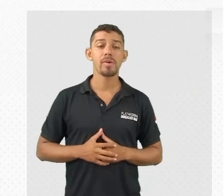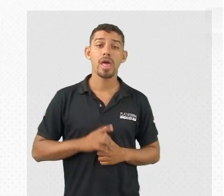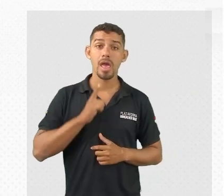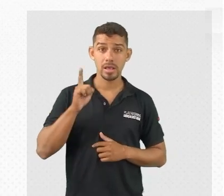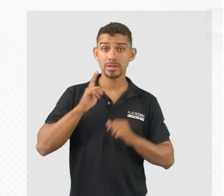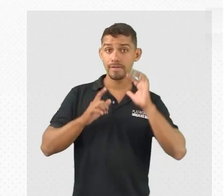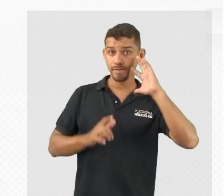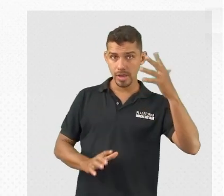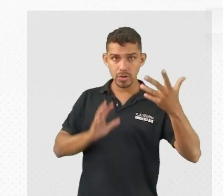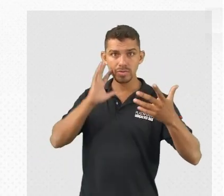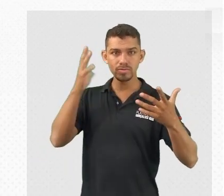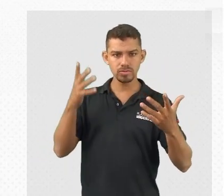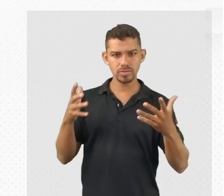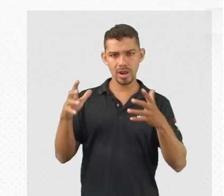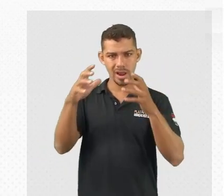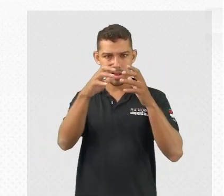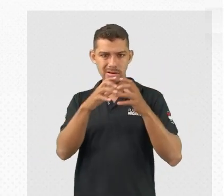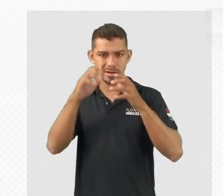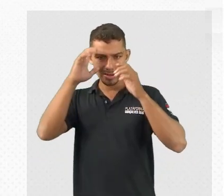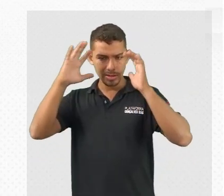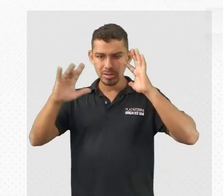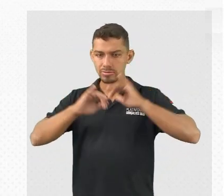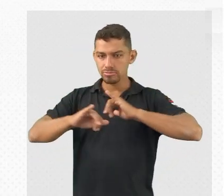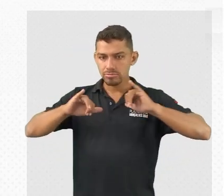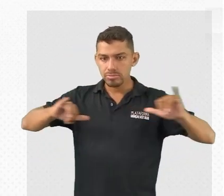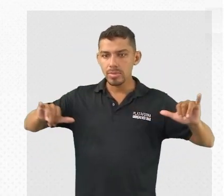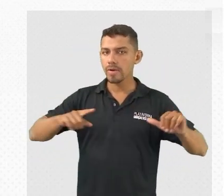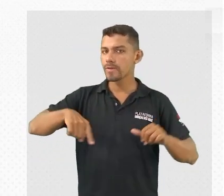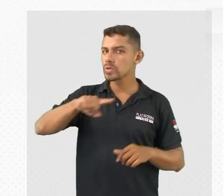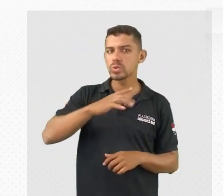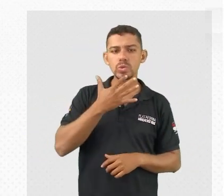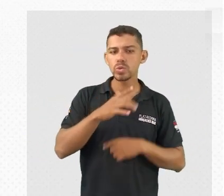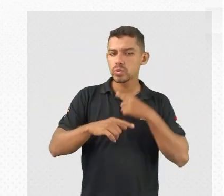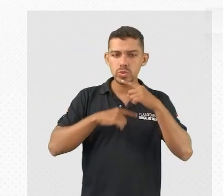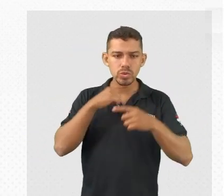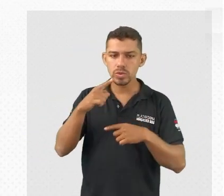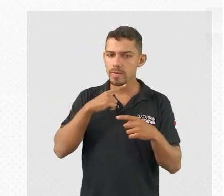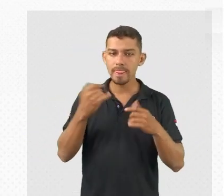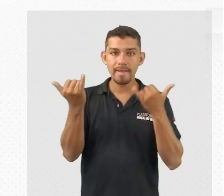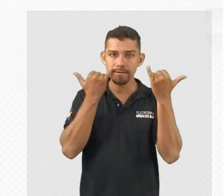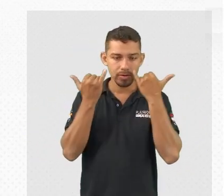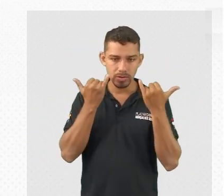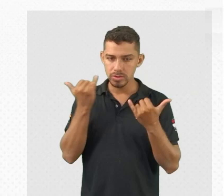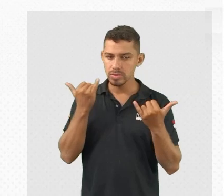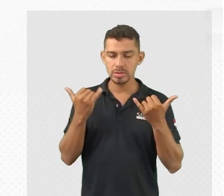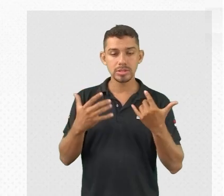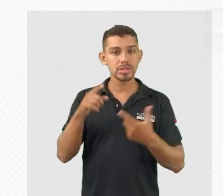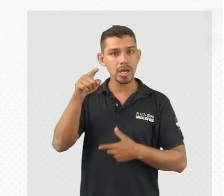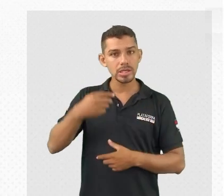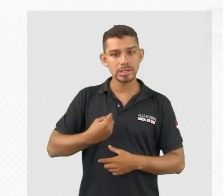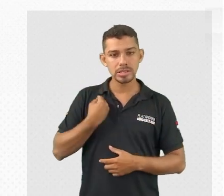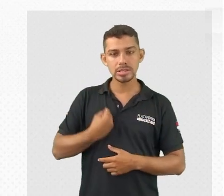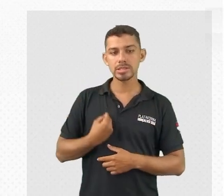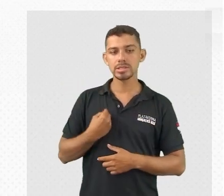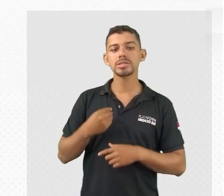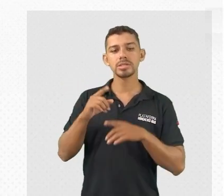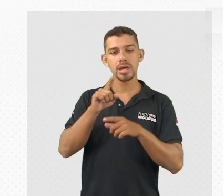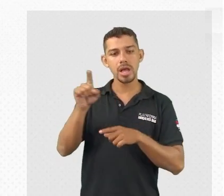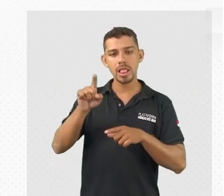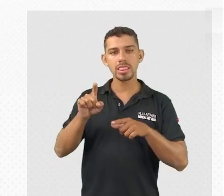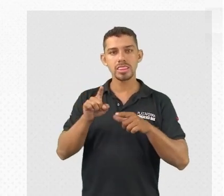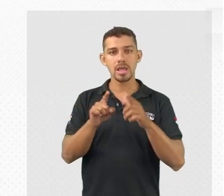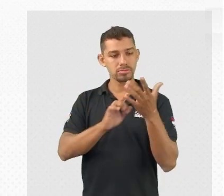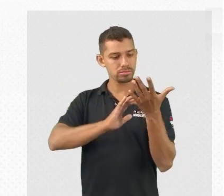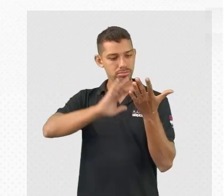Esse fenômeno cria bolhas informativas em que você não consegue consumir informações sem ser aquilo que o algoritmo da tua rede social